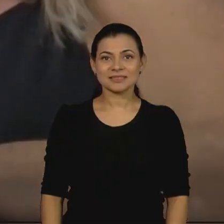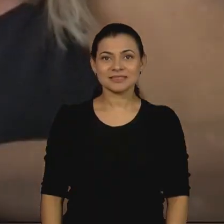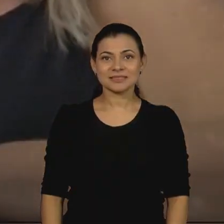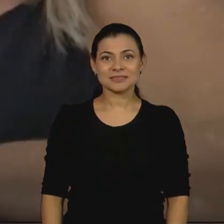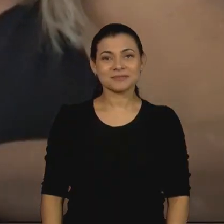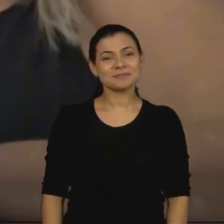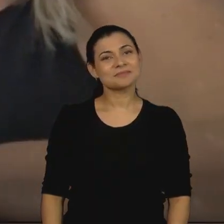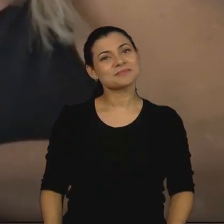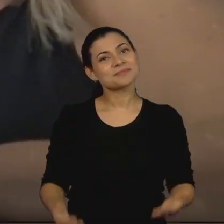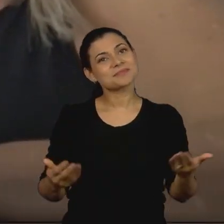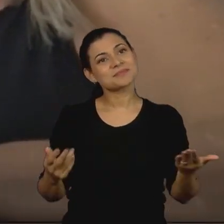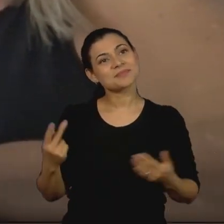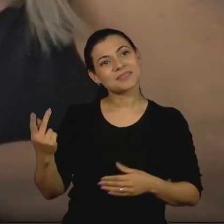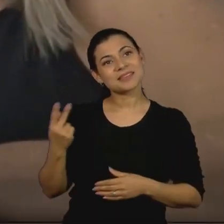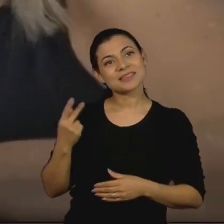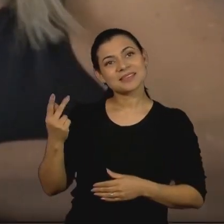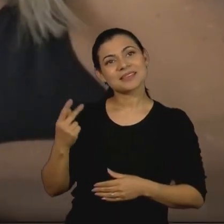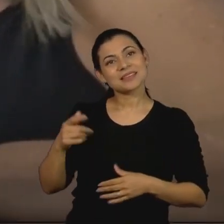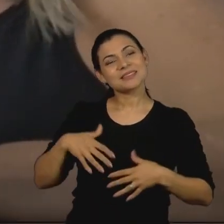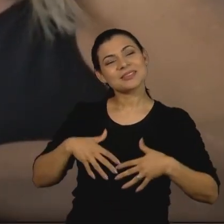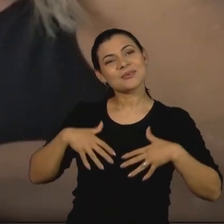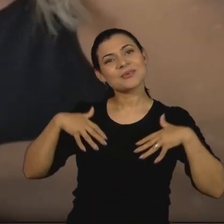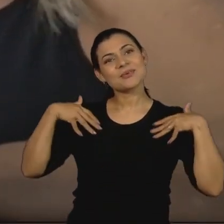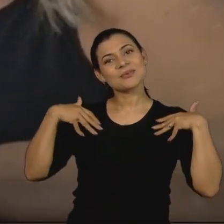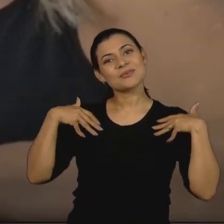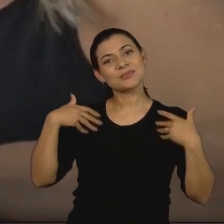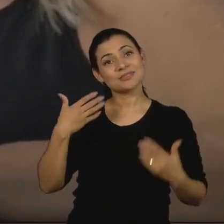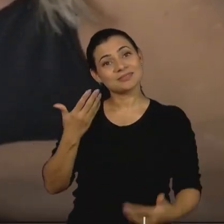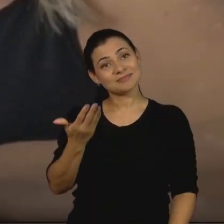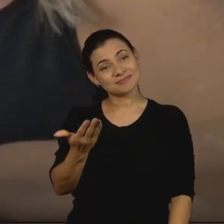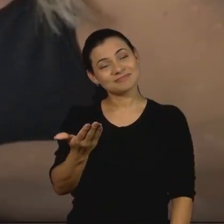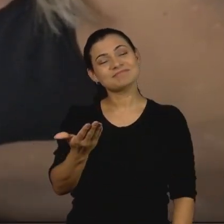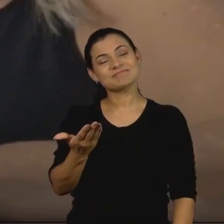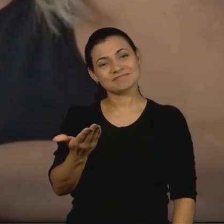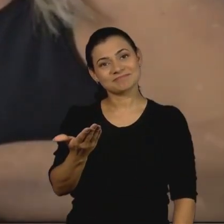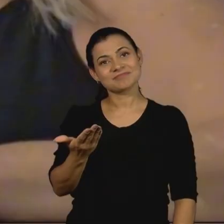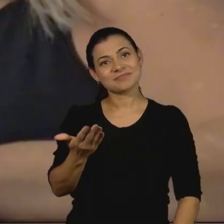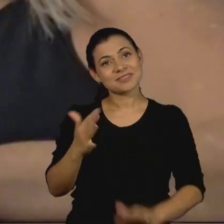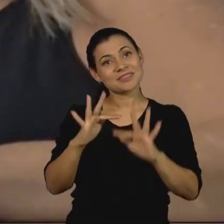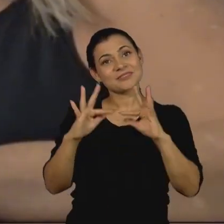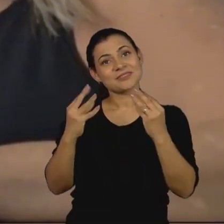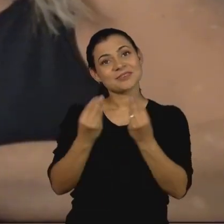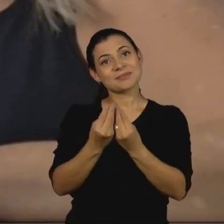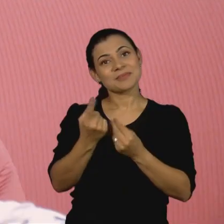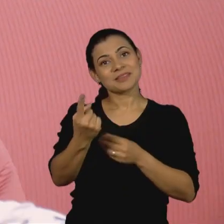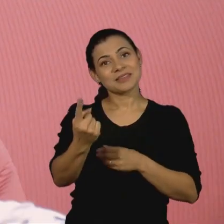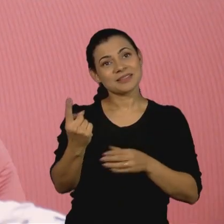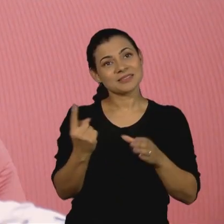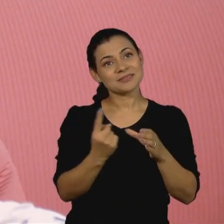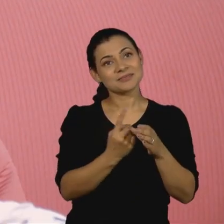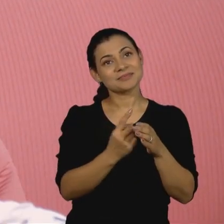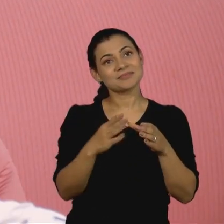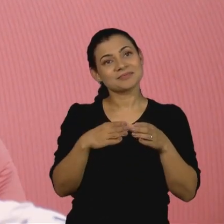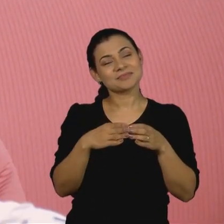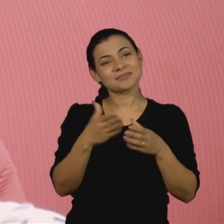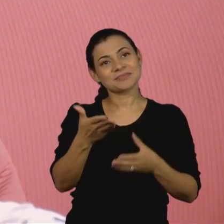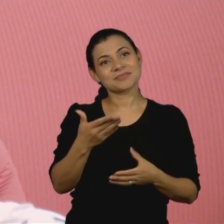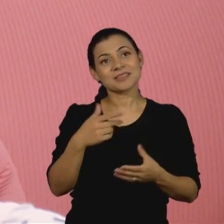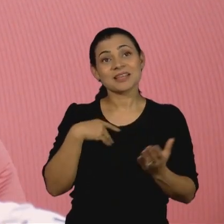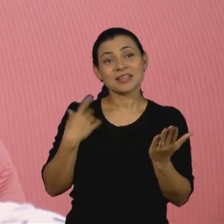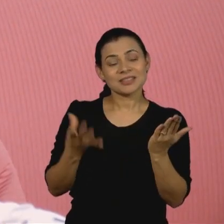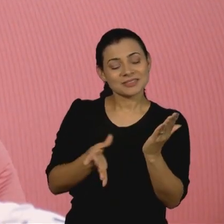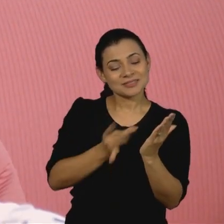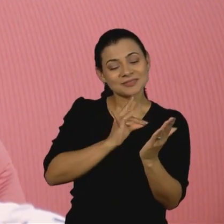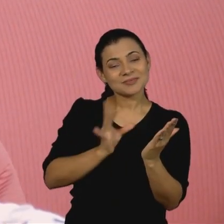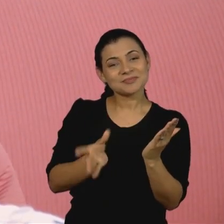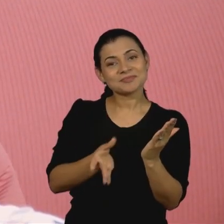A mãe e eu queria dizer que a gente tem muito orgulho de ter você na nossa família, né? Nós estamos aqui folheando o